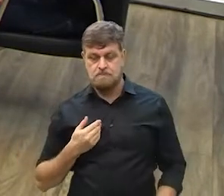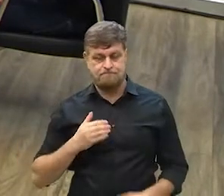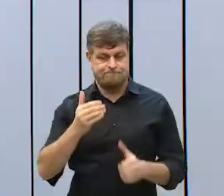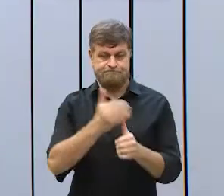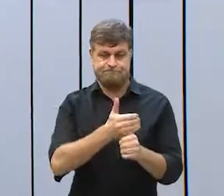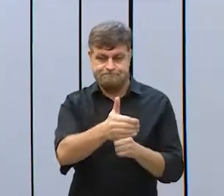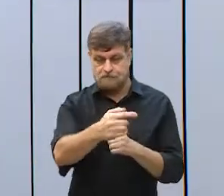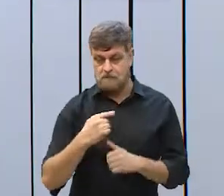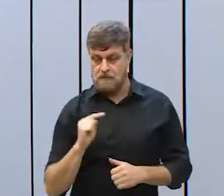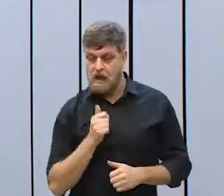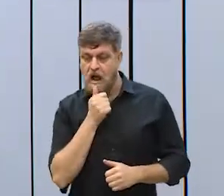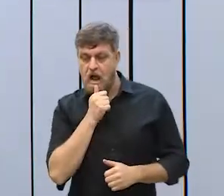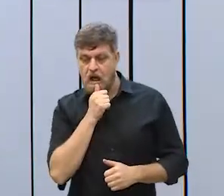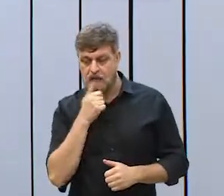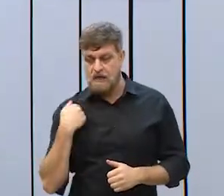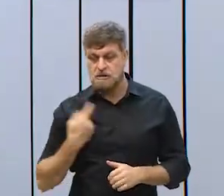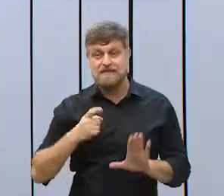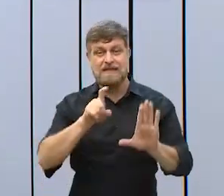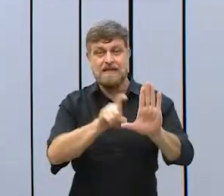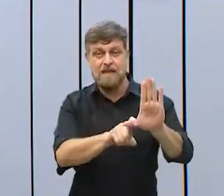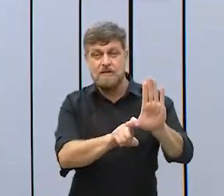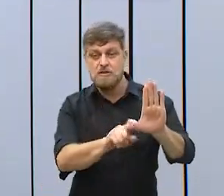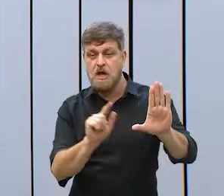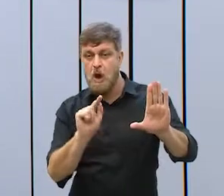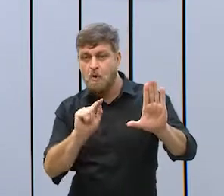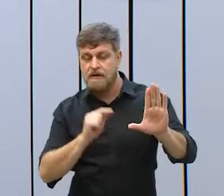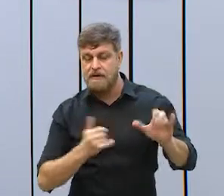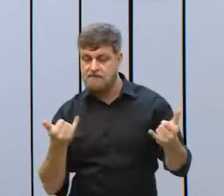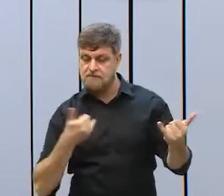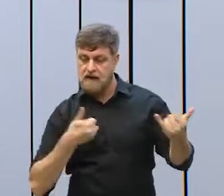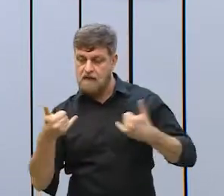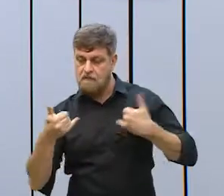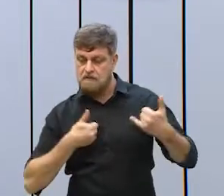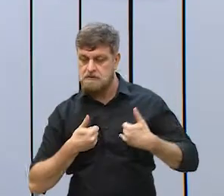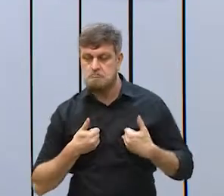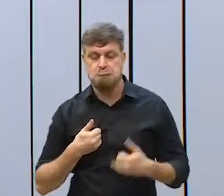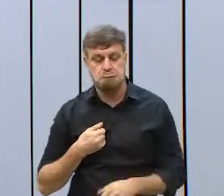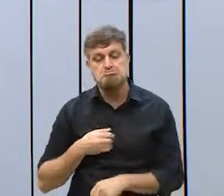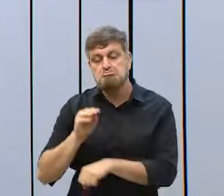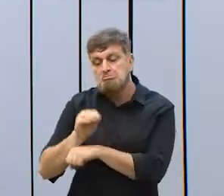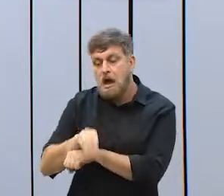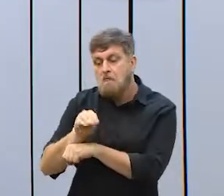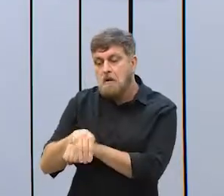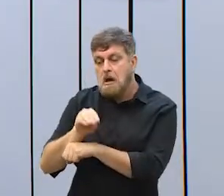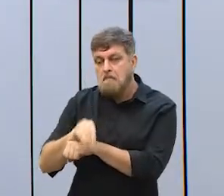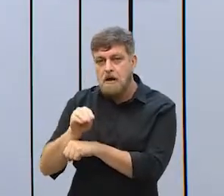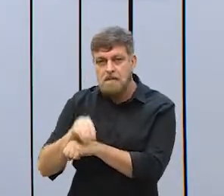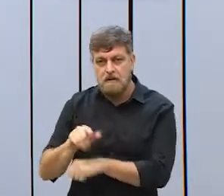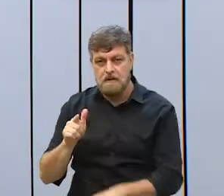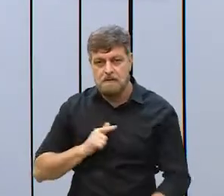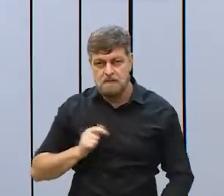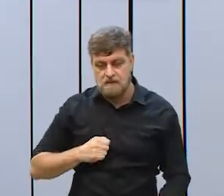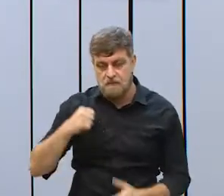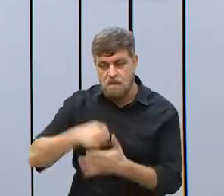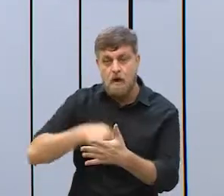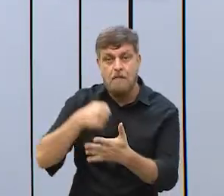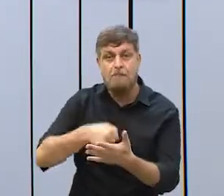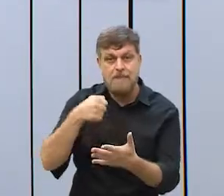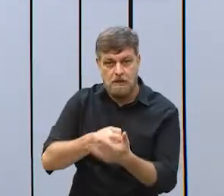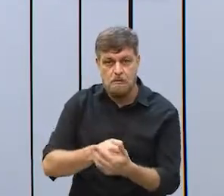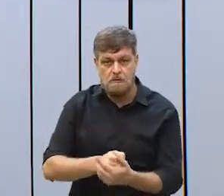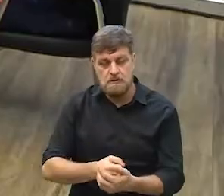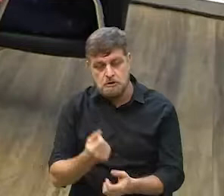legislativo, a gente dependia muito do que era dito. Então, sempre se tornou numa bandeira política de